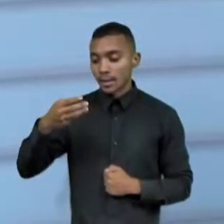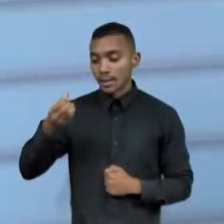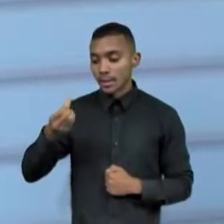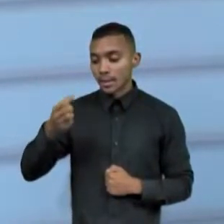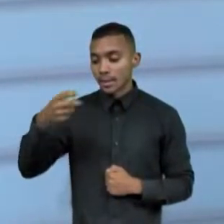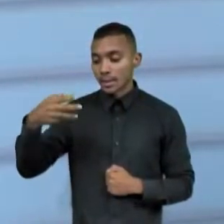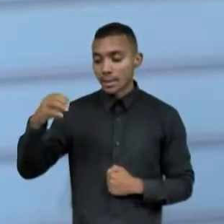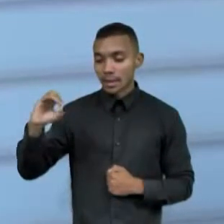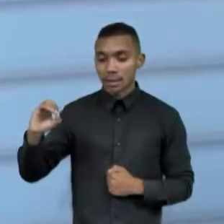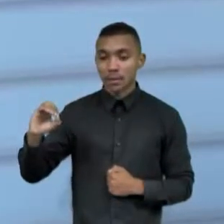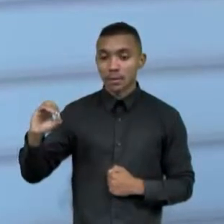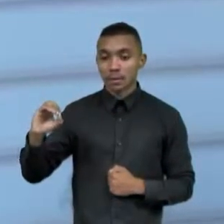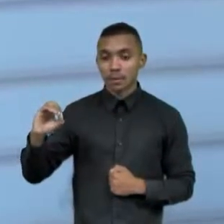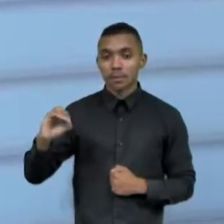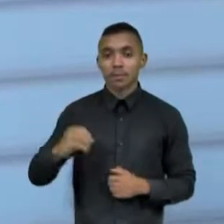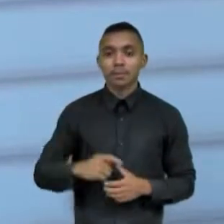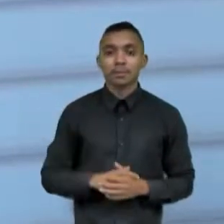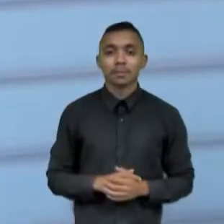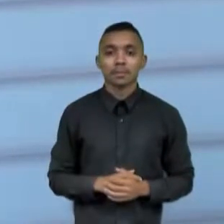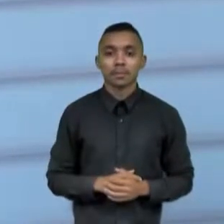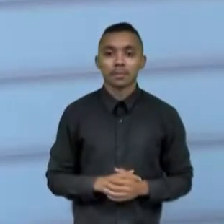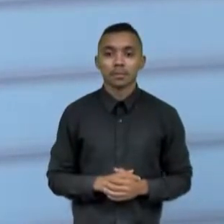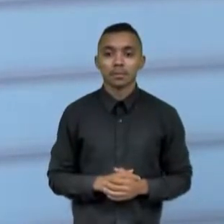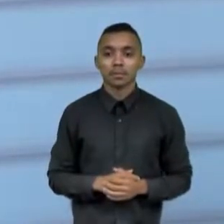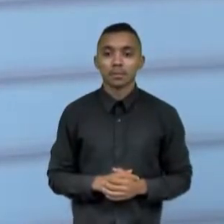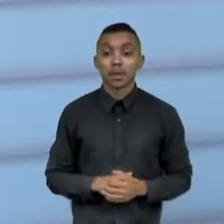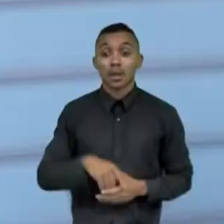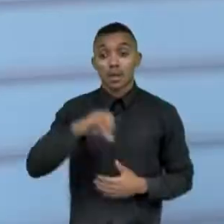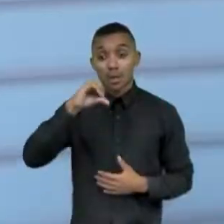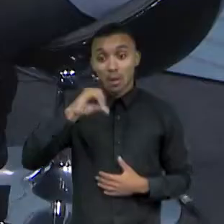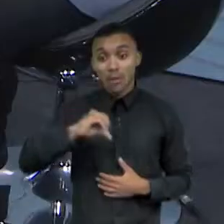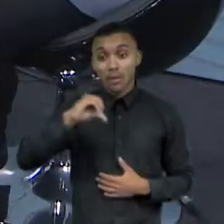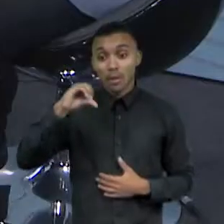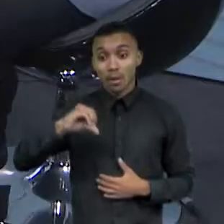9940-3630, né? Com um 9 na frente. Certo, vamos botar aqui.